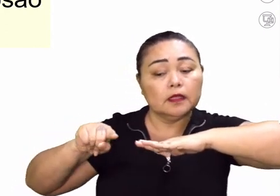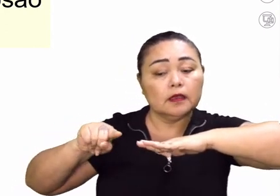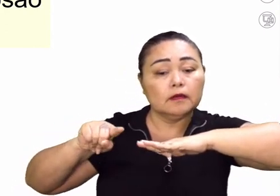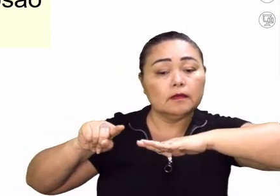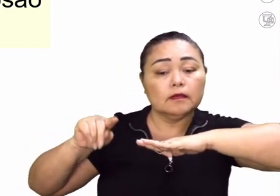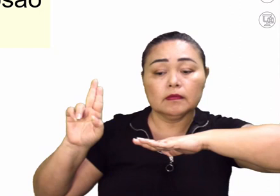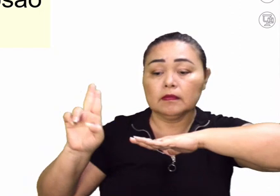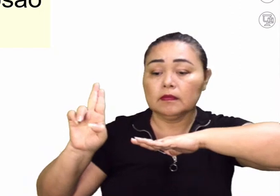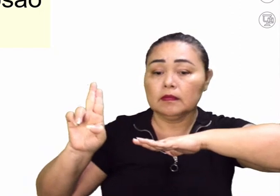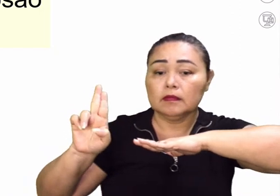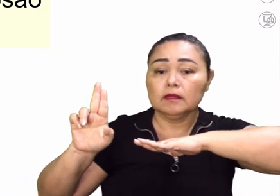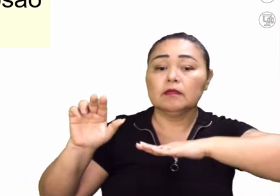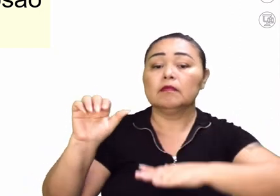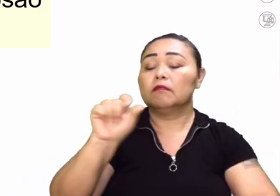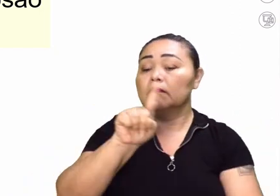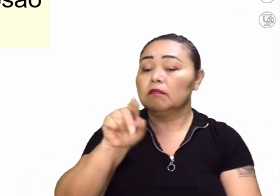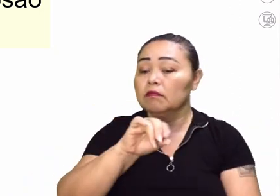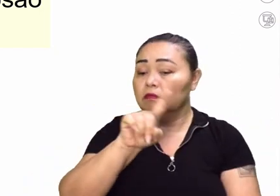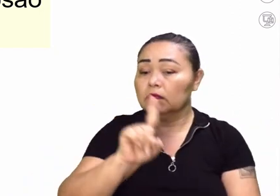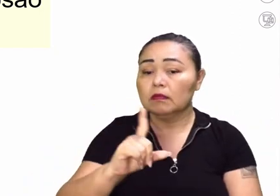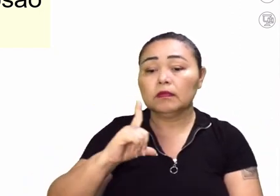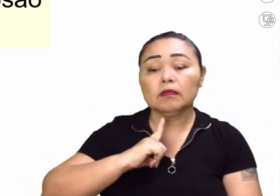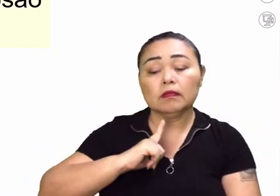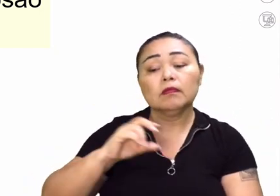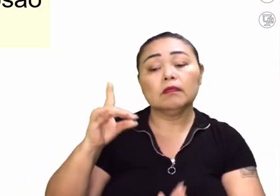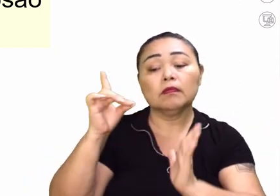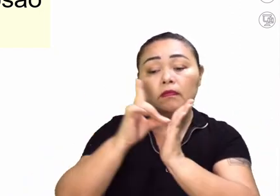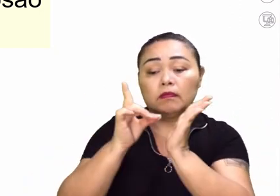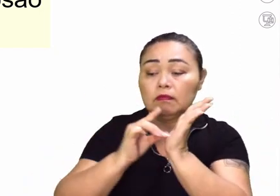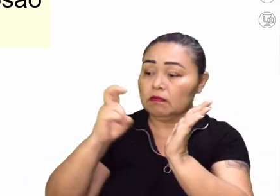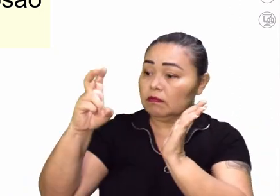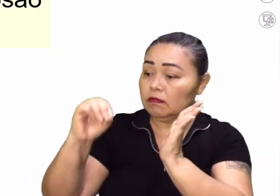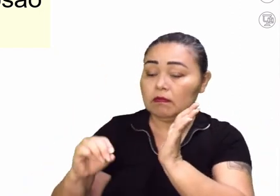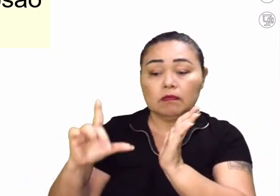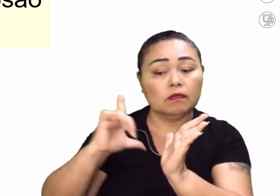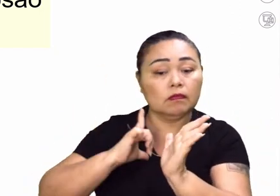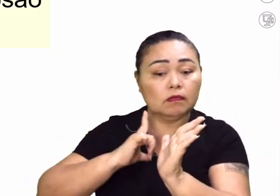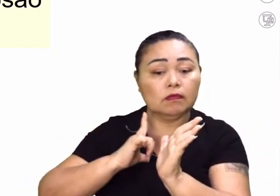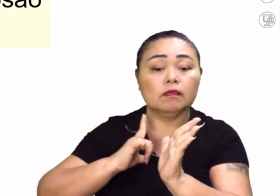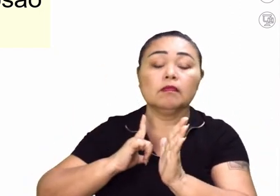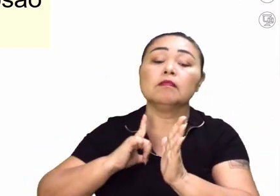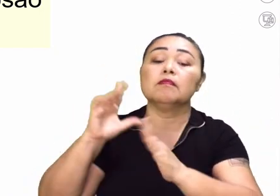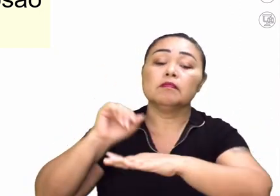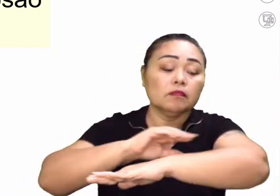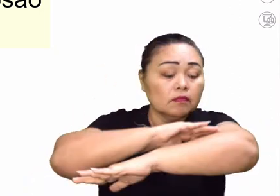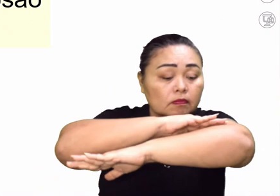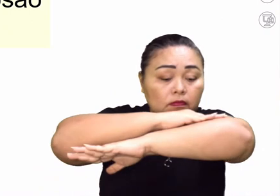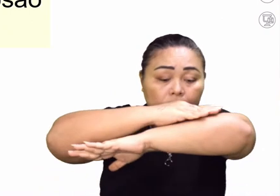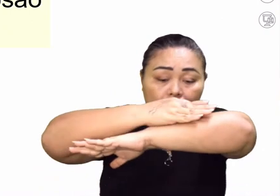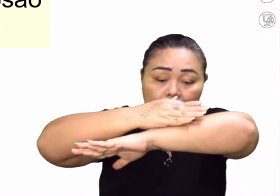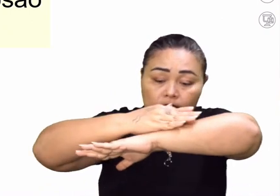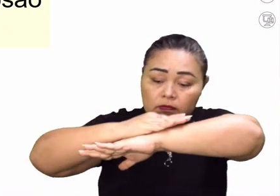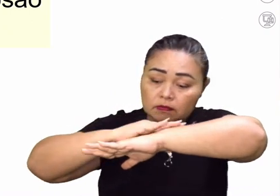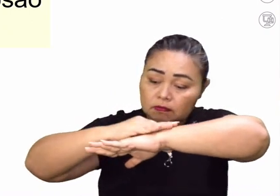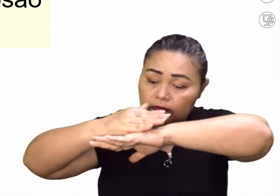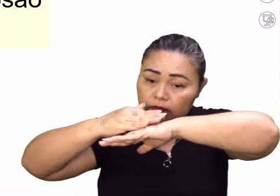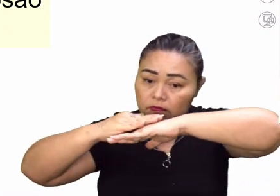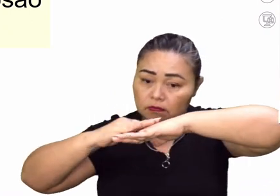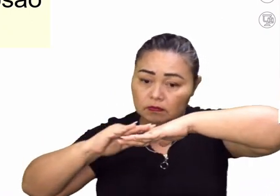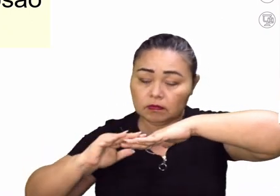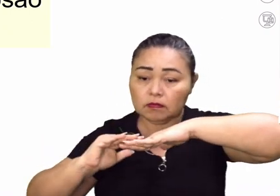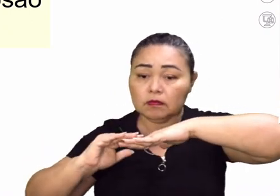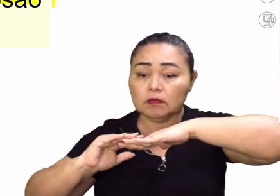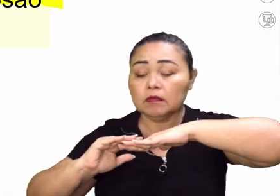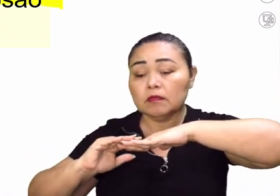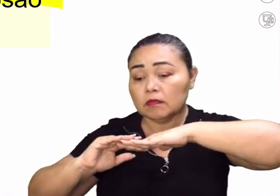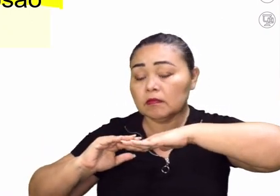de sabe da década de 50 eu só tenho o quê planaltos e planícies e o critério adotado